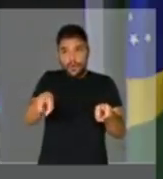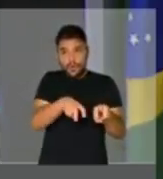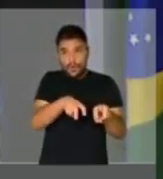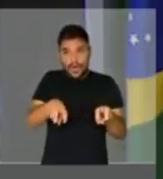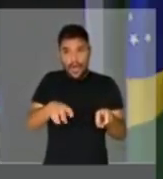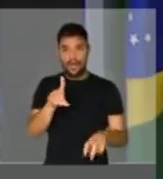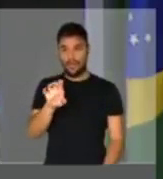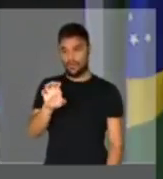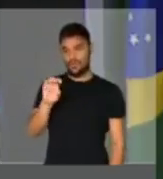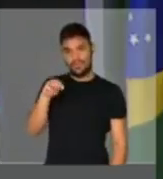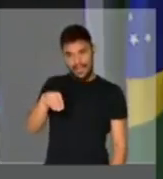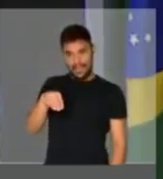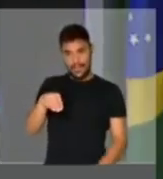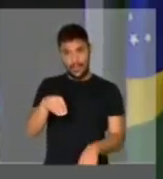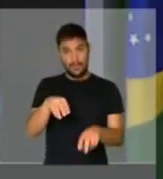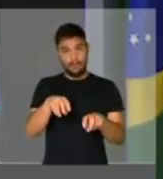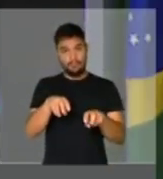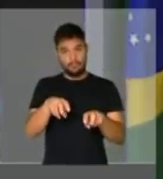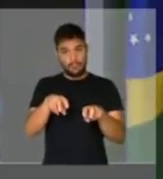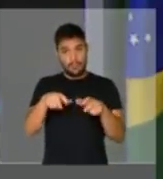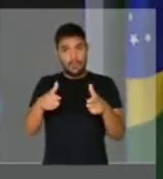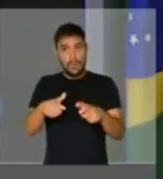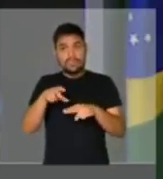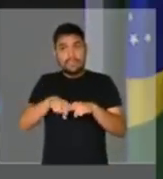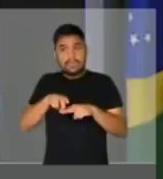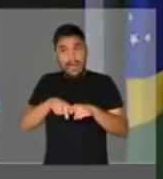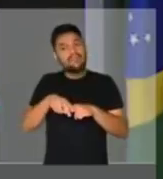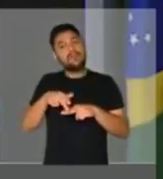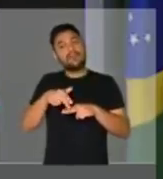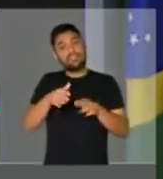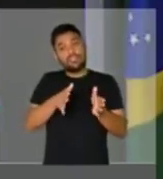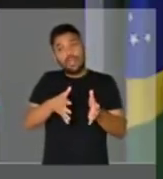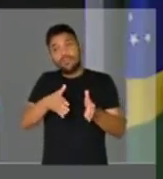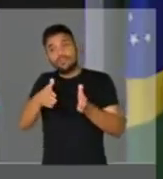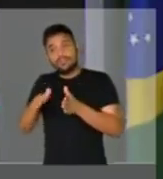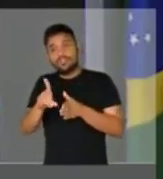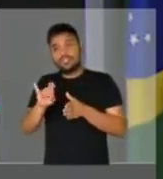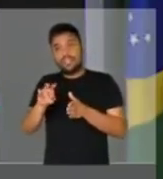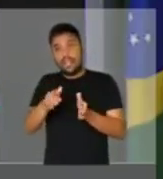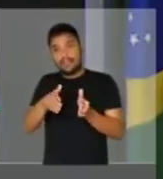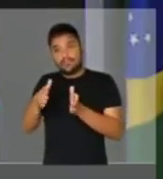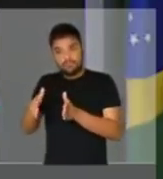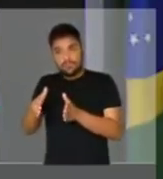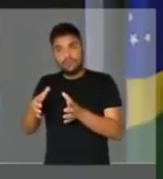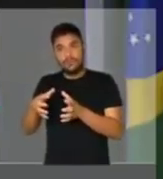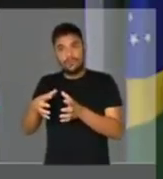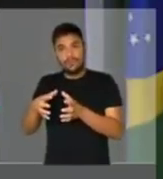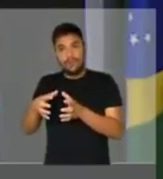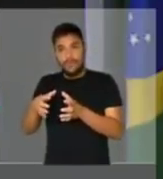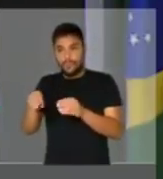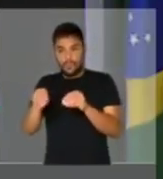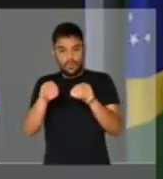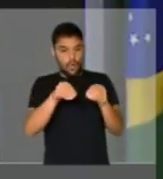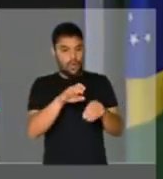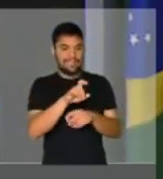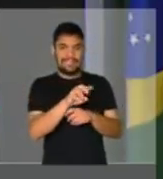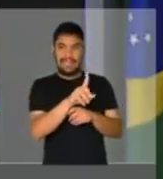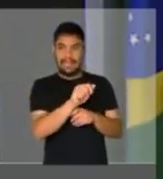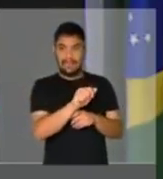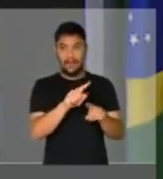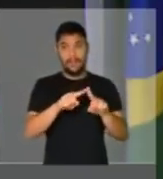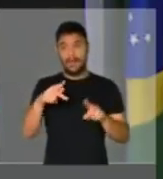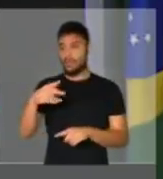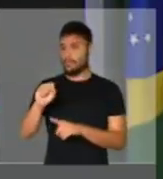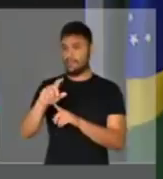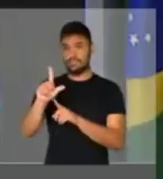do Democratas, né, que antes ficavam na parte da direita aqui do plenário e passaram ali para a esquerda, mas os parlamentares do PSOL não